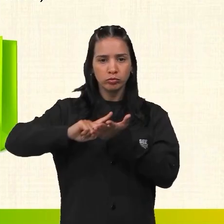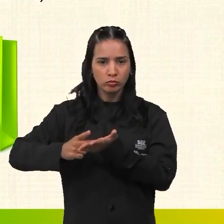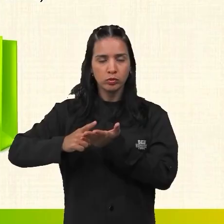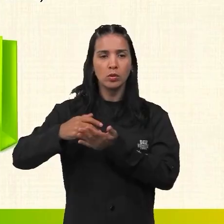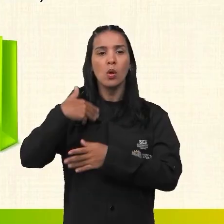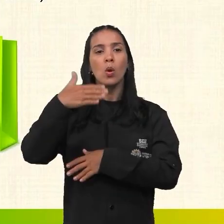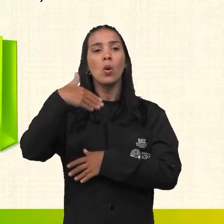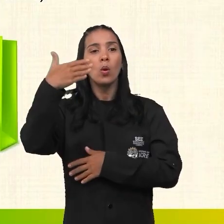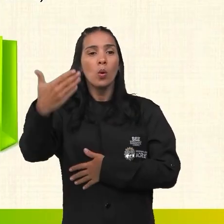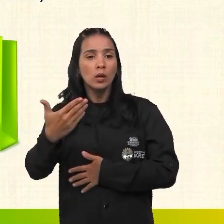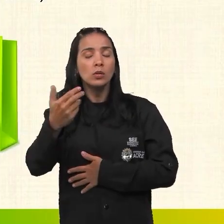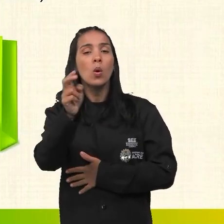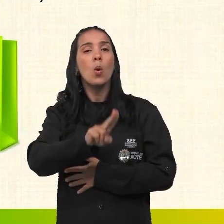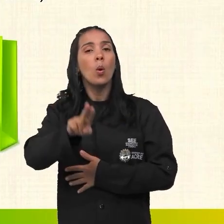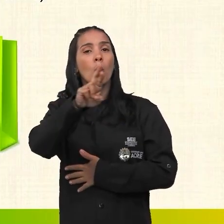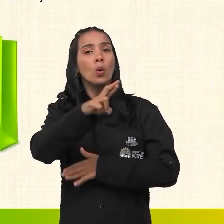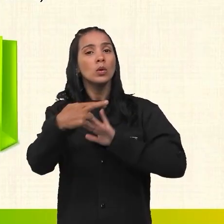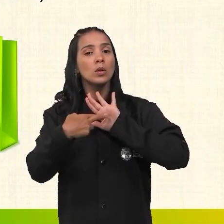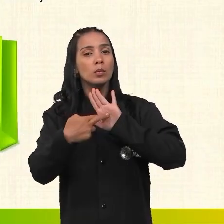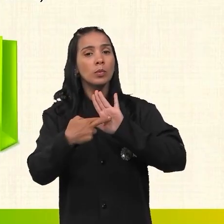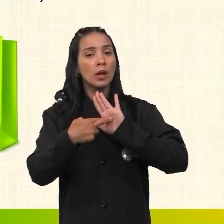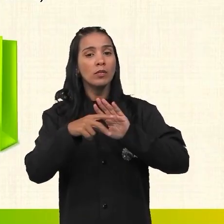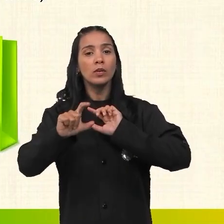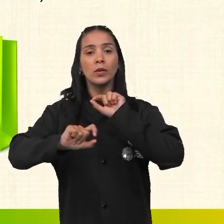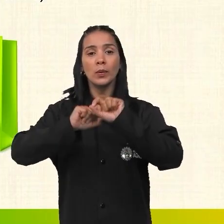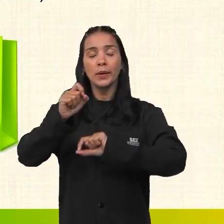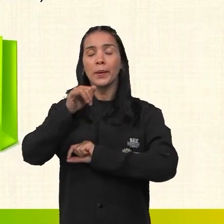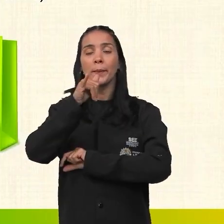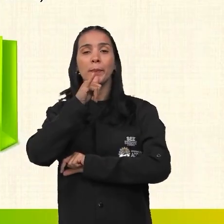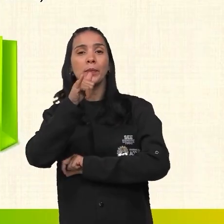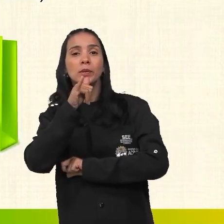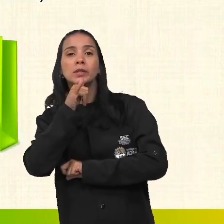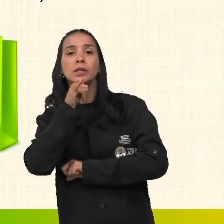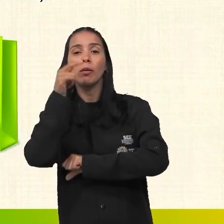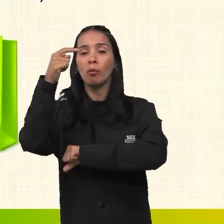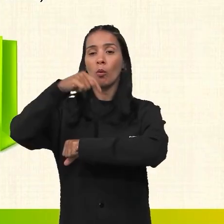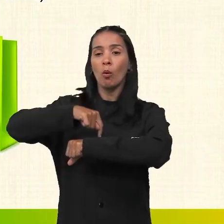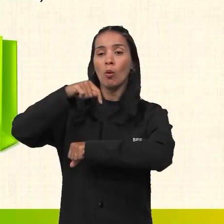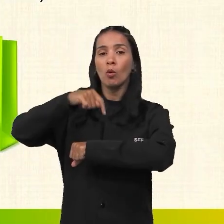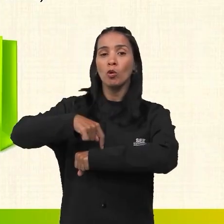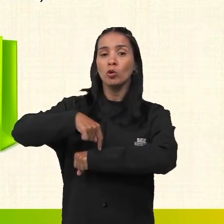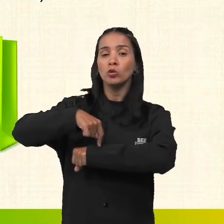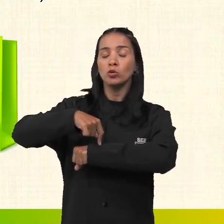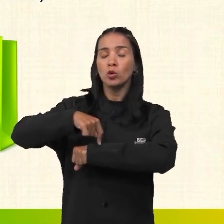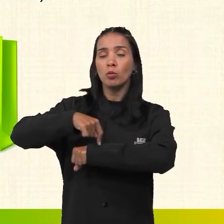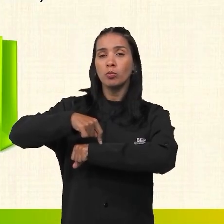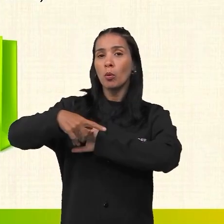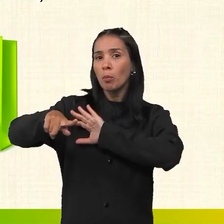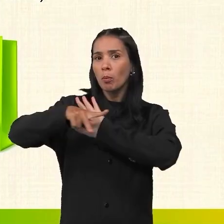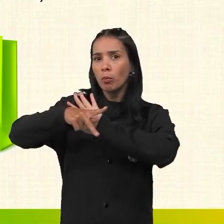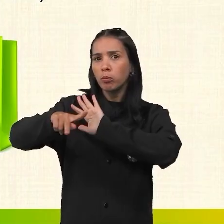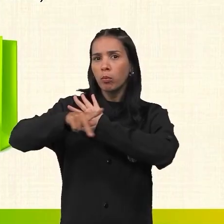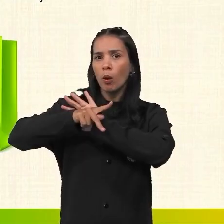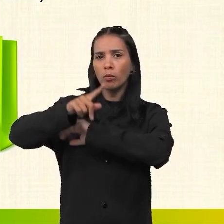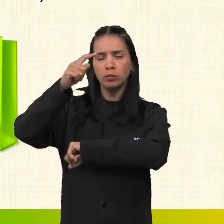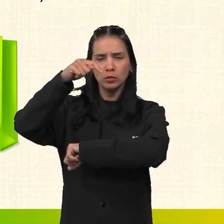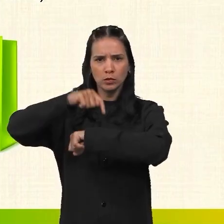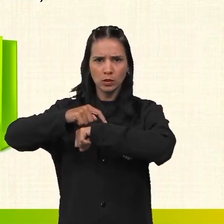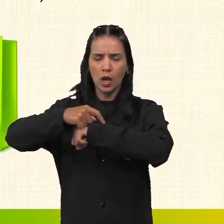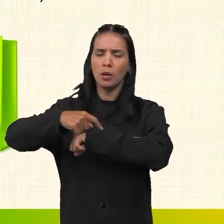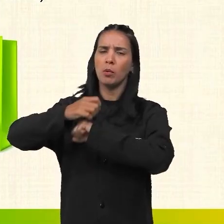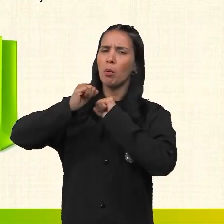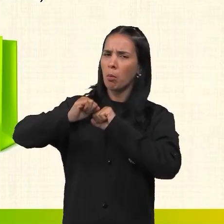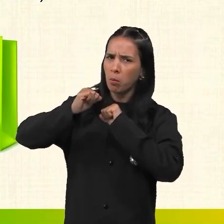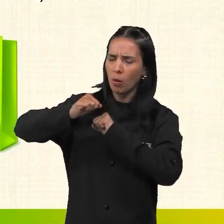se referir a um ponto específico no tempo, seja no passado, no presente ou no futuro. Pode